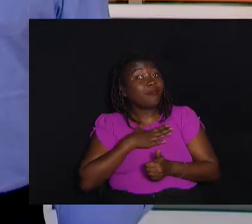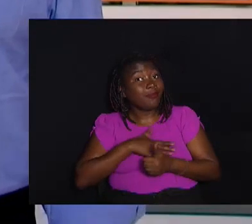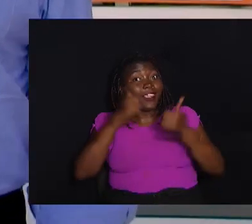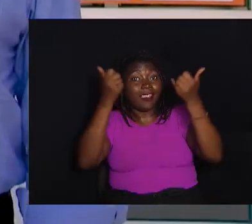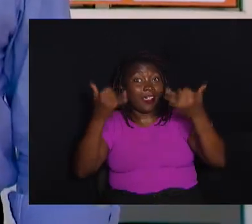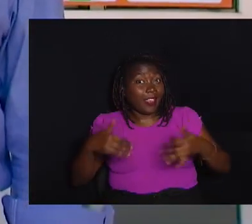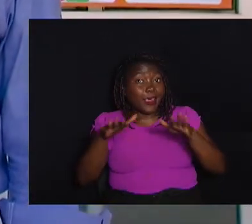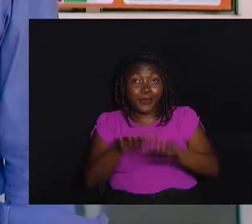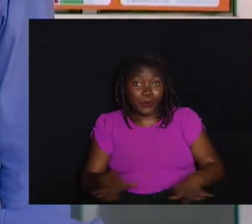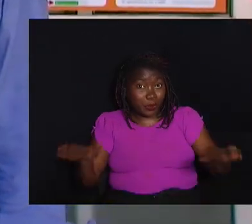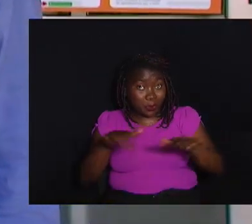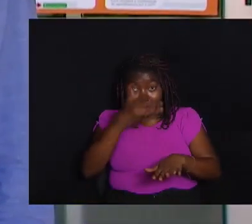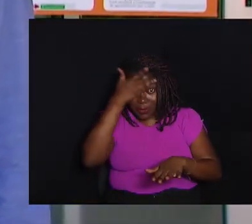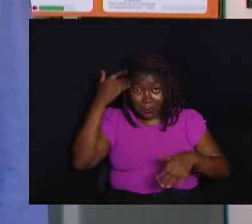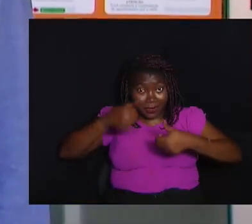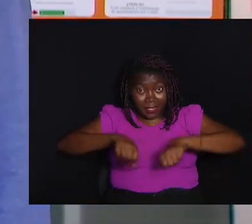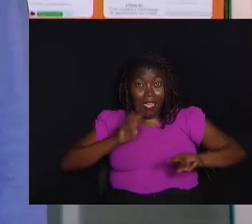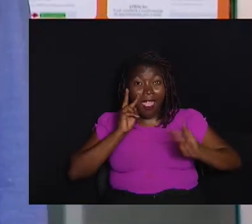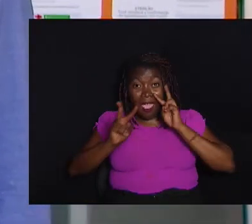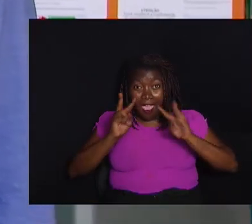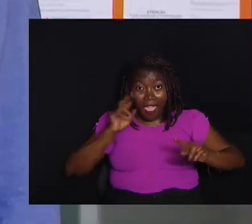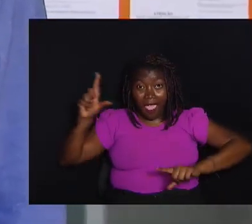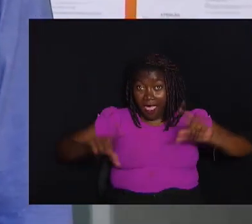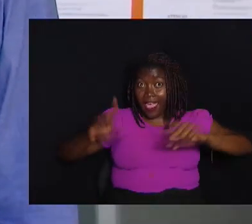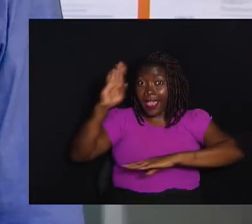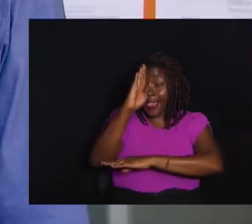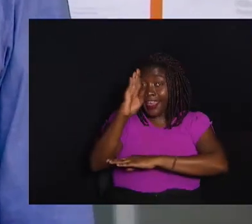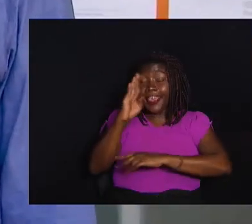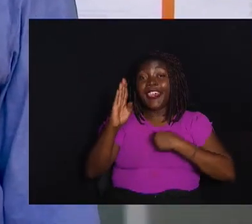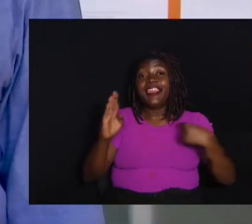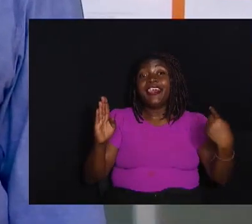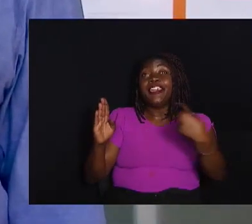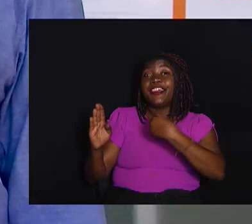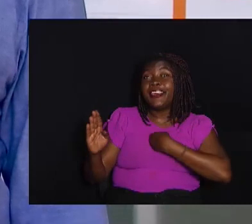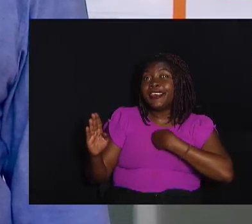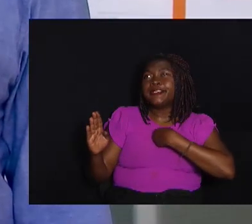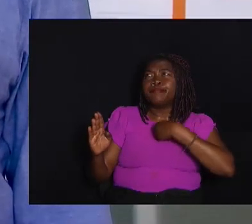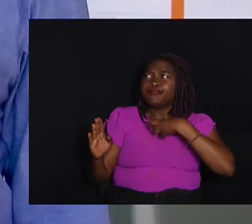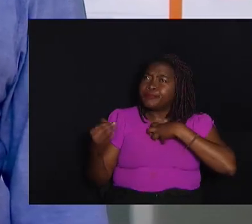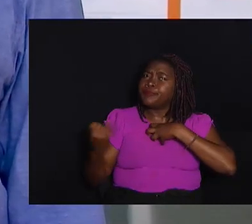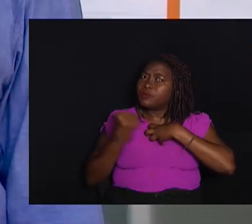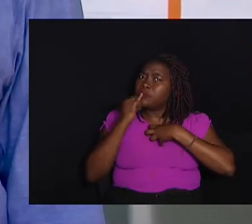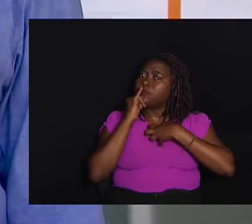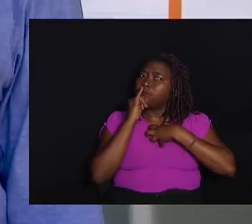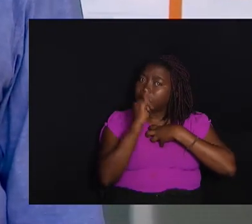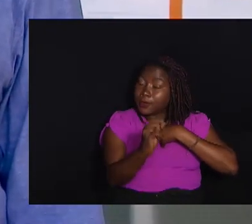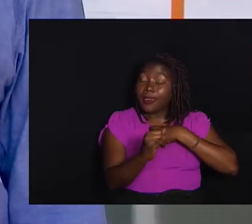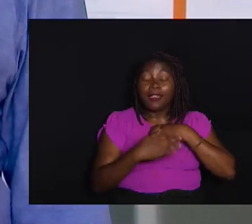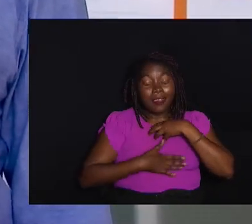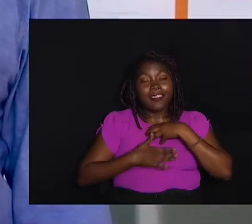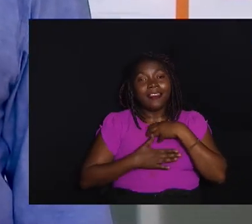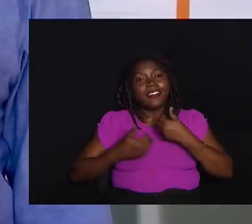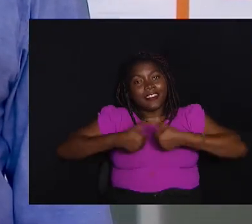todas as pessoas que estão assistindo a TV Câmara. E para a gente é uma importante informação e é um prazer estar aqui conversando com vocês